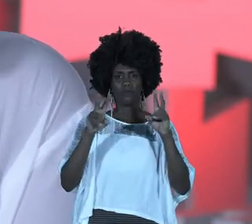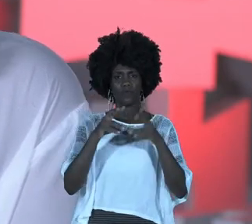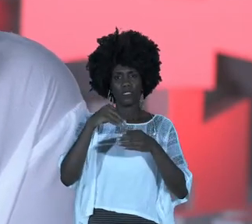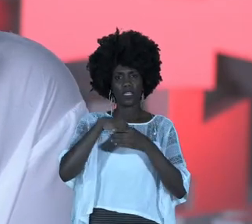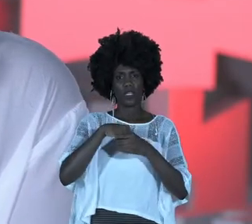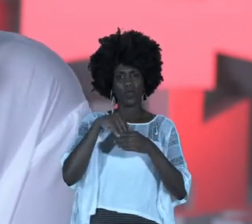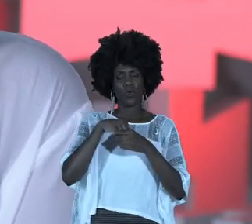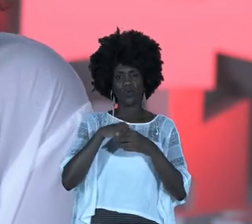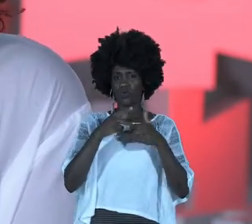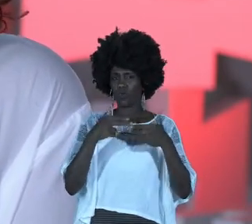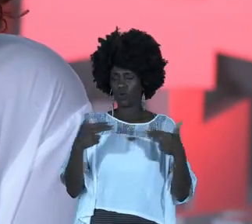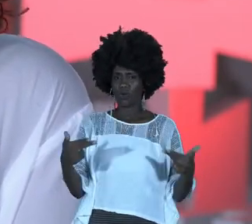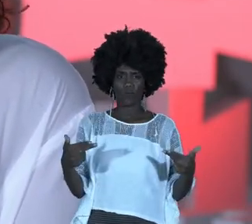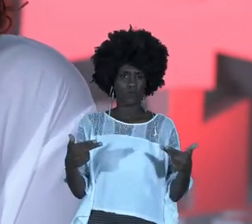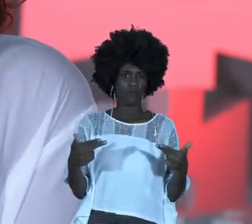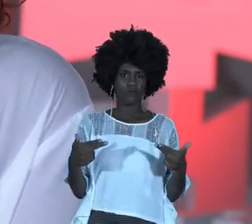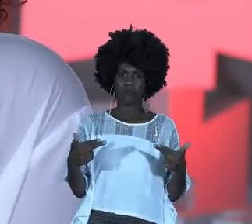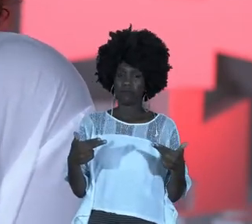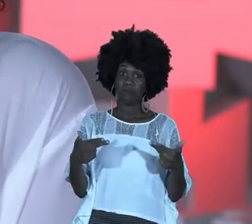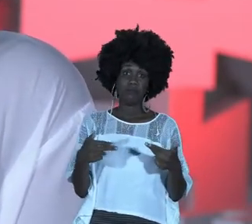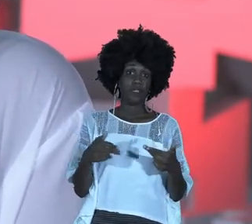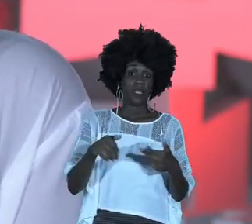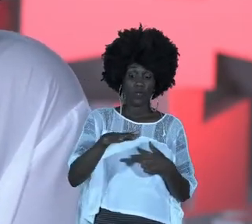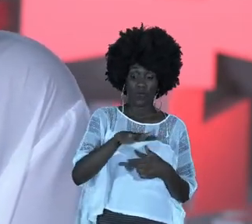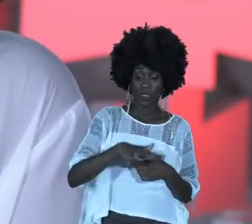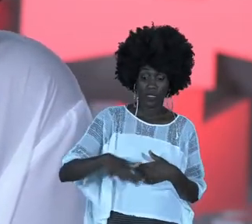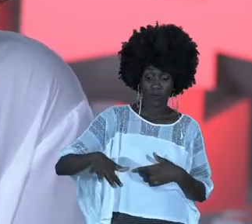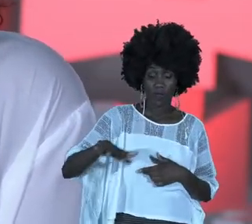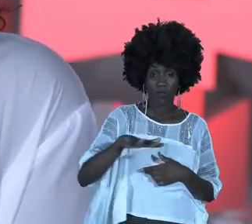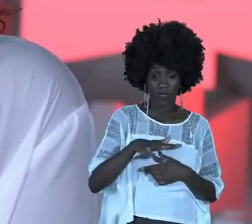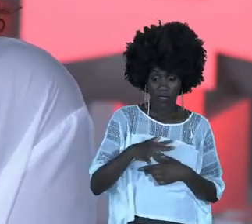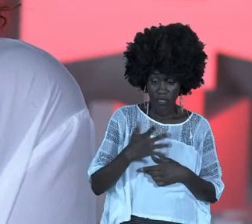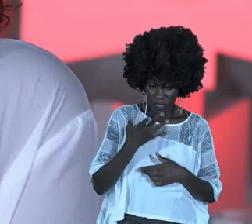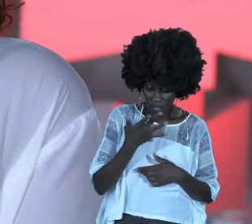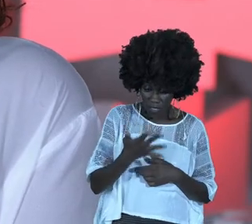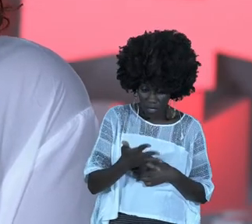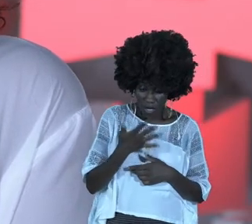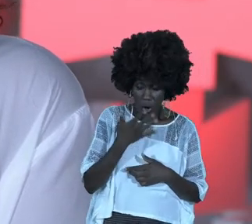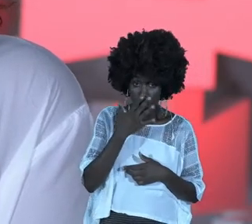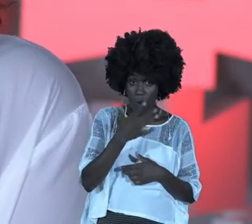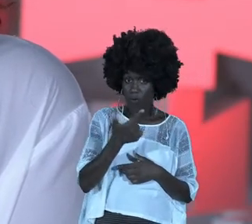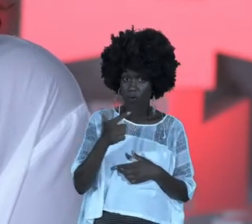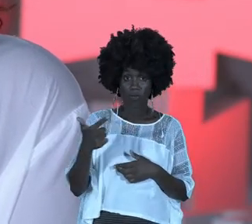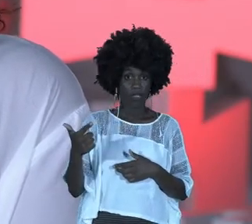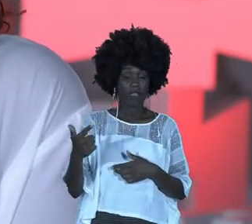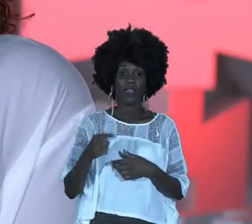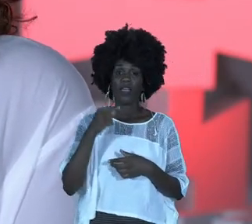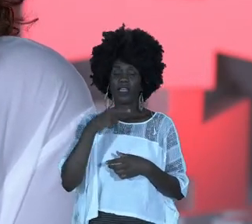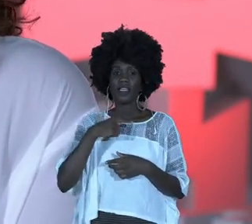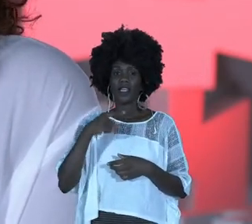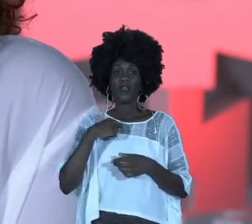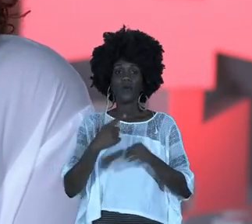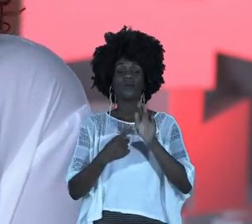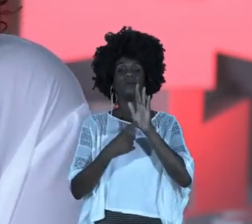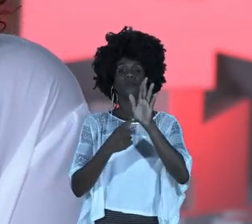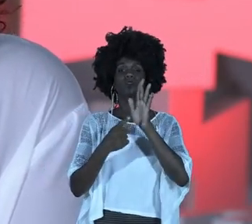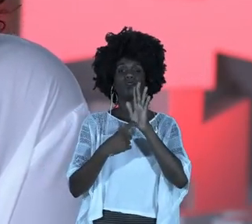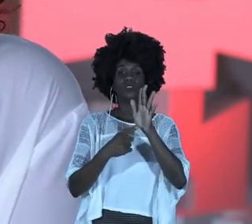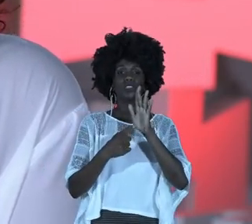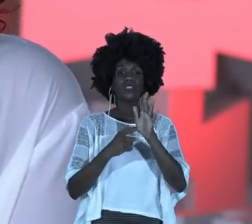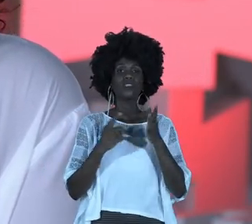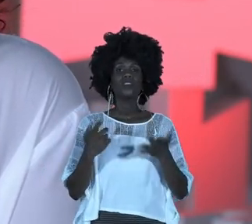interior de um objeto, numa superfície transparente. E aqui eu coloquei essa projeção